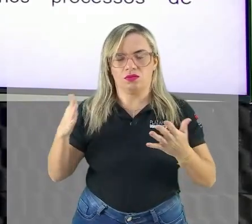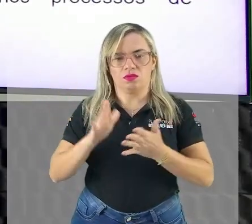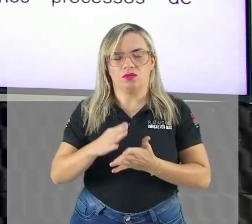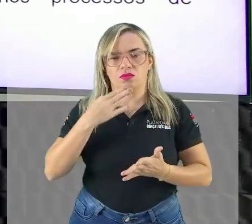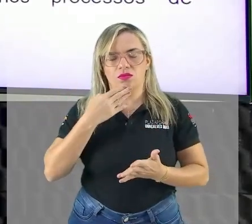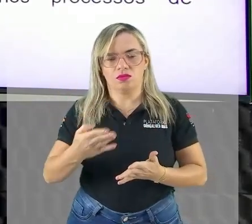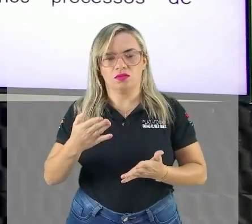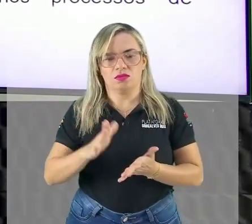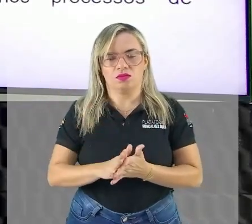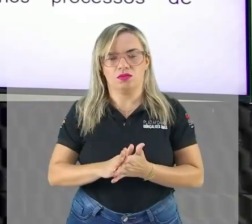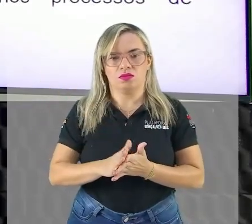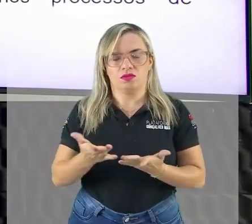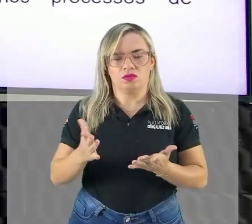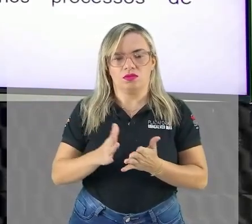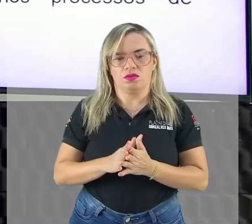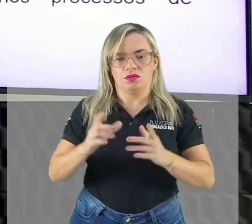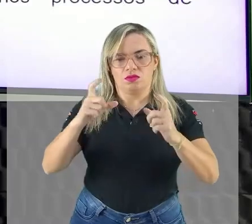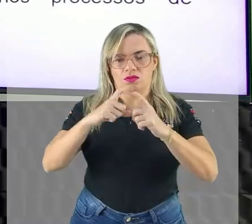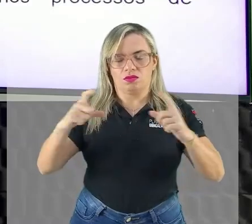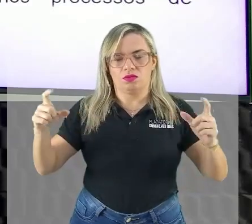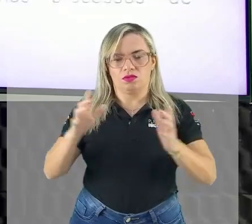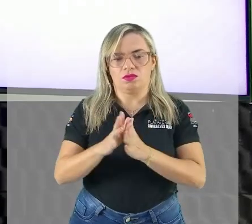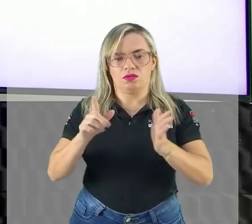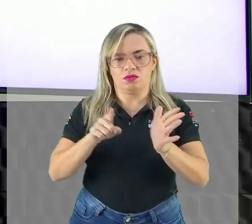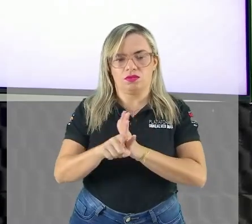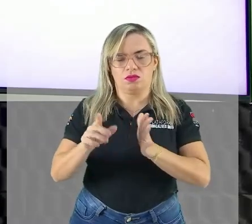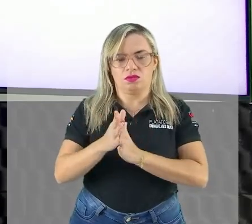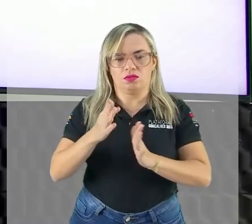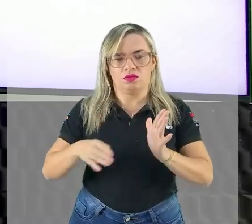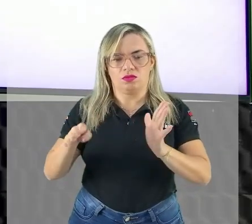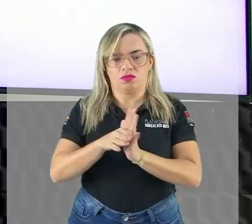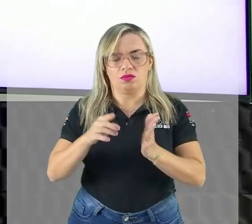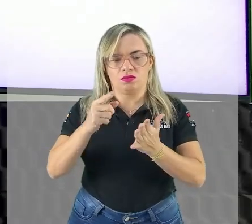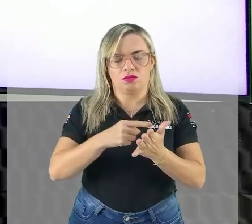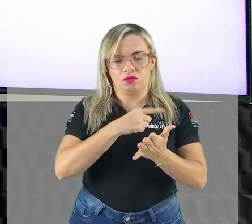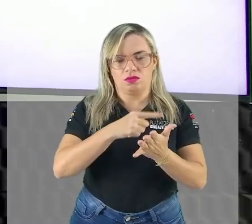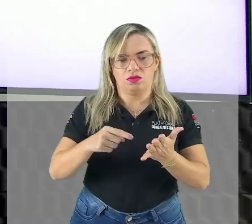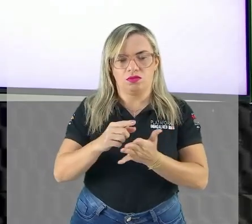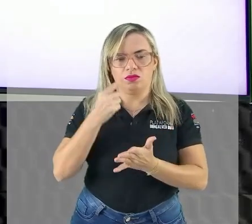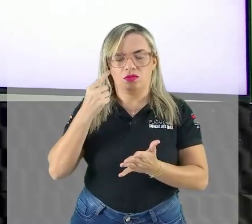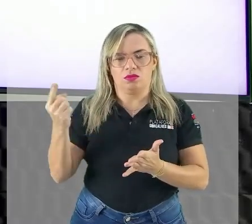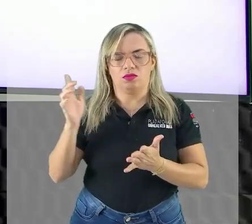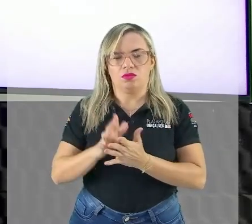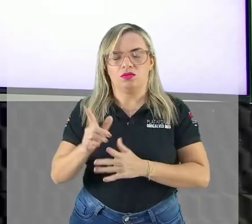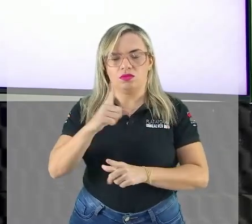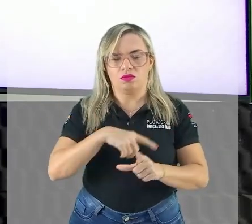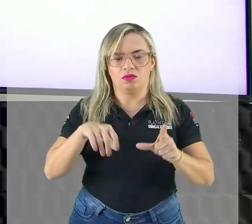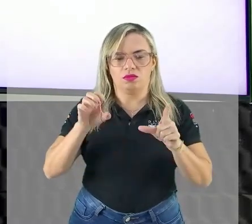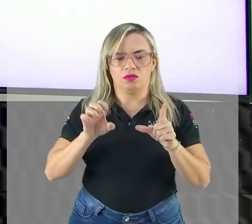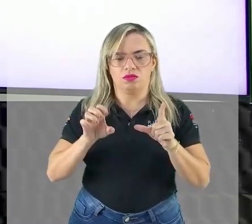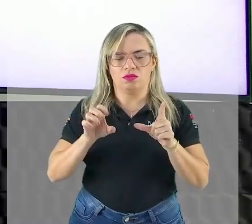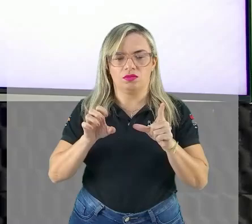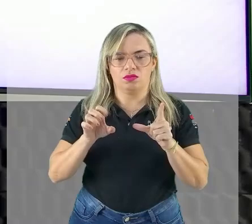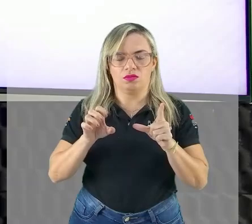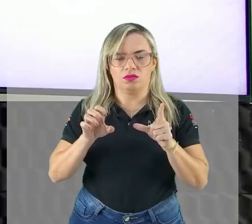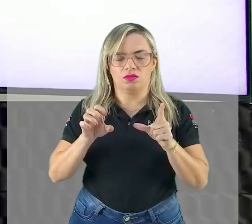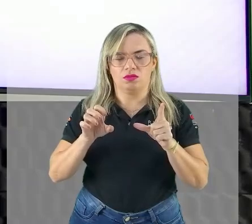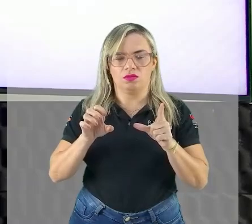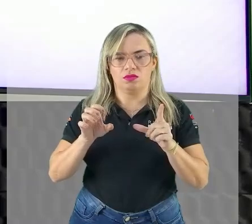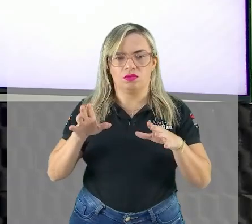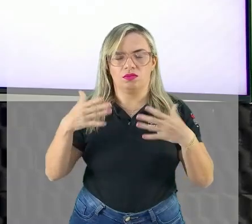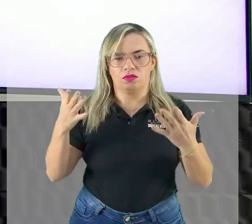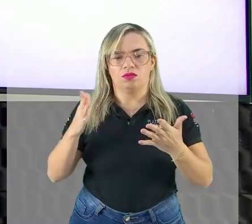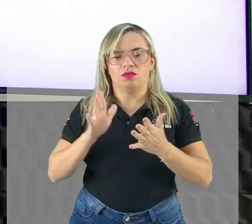sendo pedido no enunciado, a gente vai chegar que o nosso gabarito da questão é o quê? Alternativa E, que a gente vai